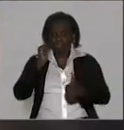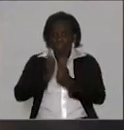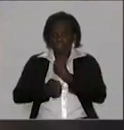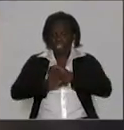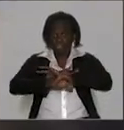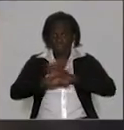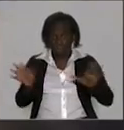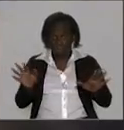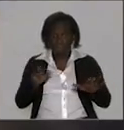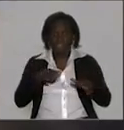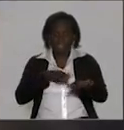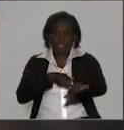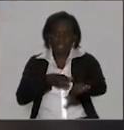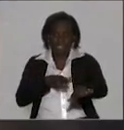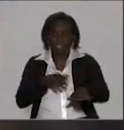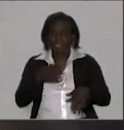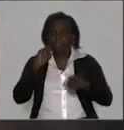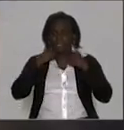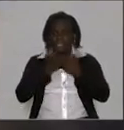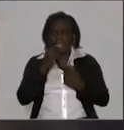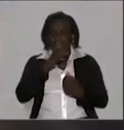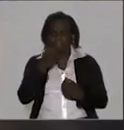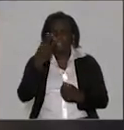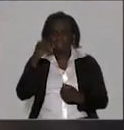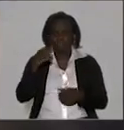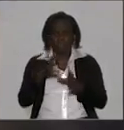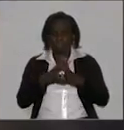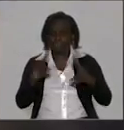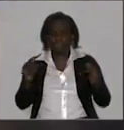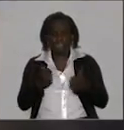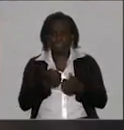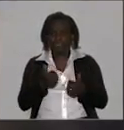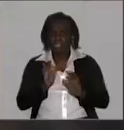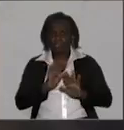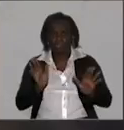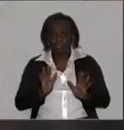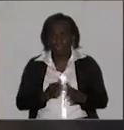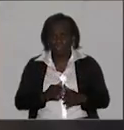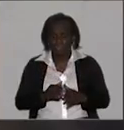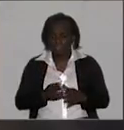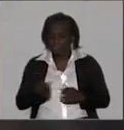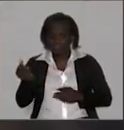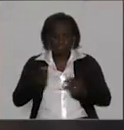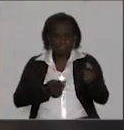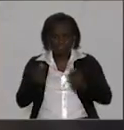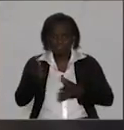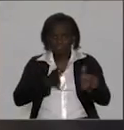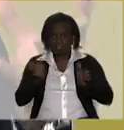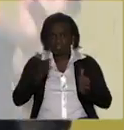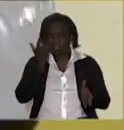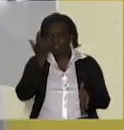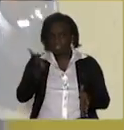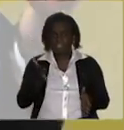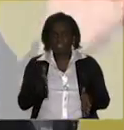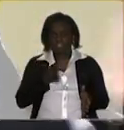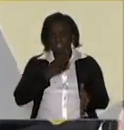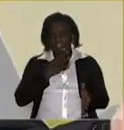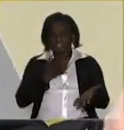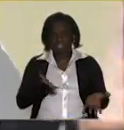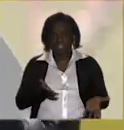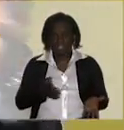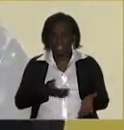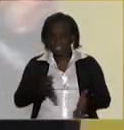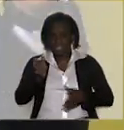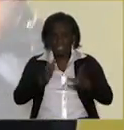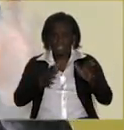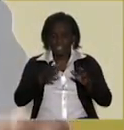mundo após o jogo, no Maracanã eles fluem meia hora. Muito acaba, rápido. Meia hora acaba muito o engarrafamento. rápido. Mas é muito. A saída do Maracanã, É fácil. você conhece, é